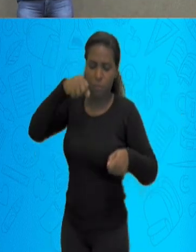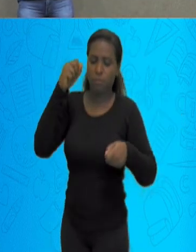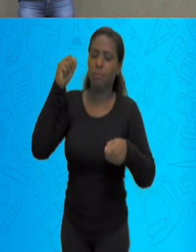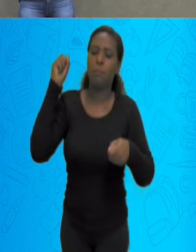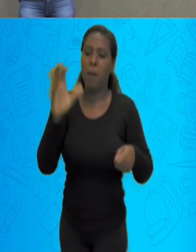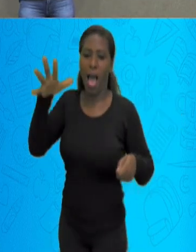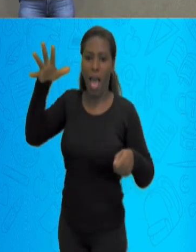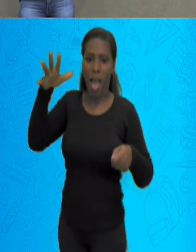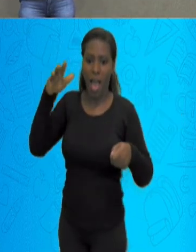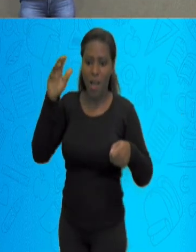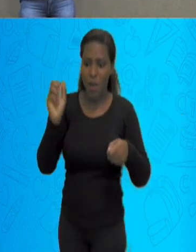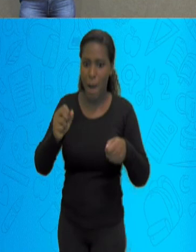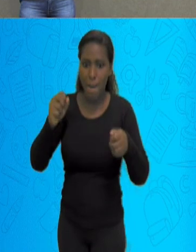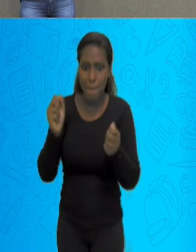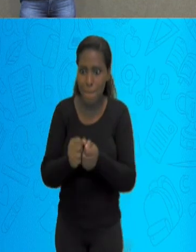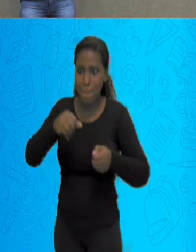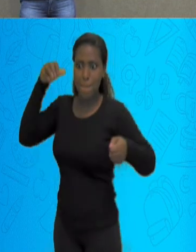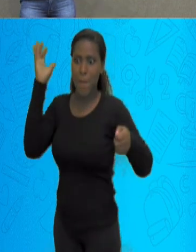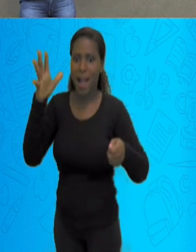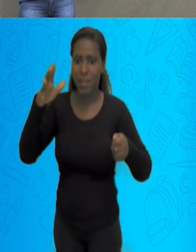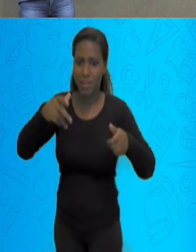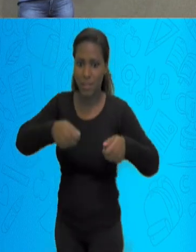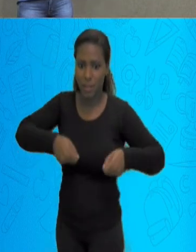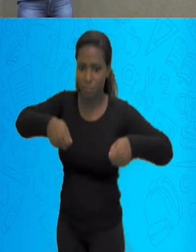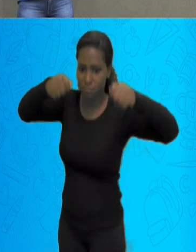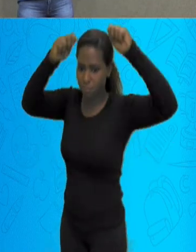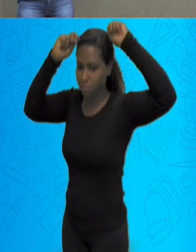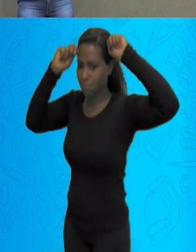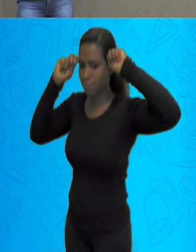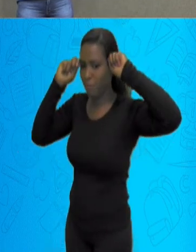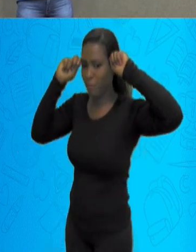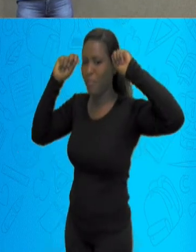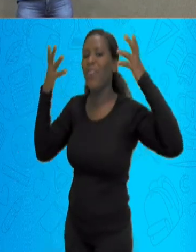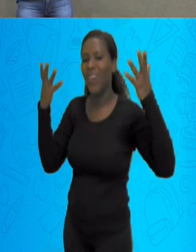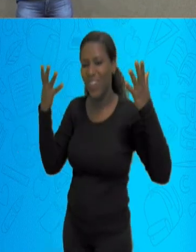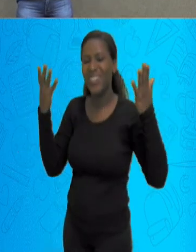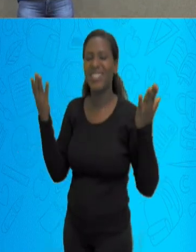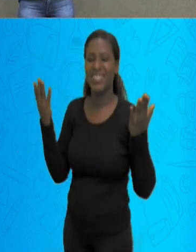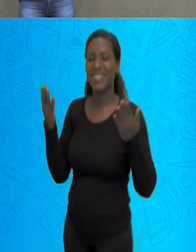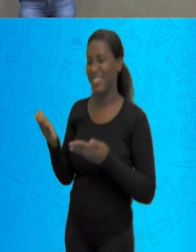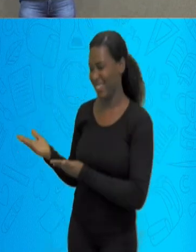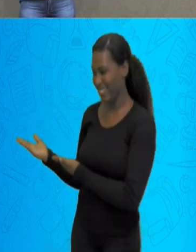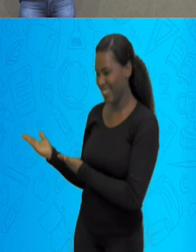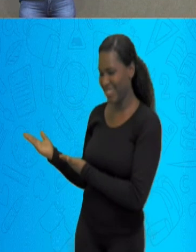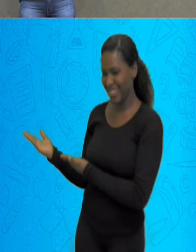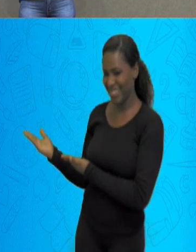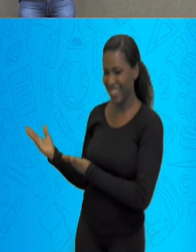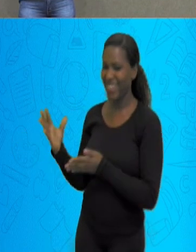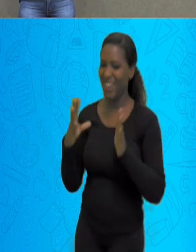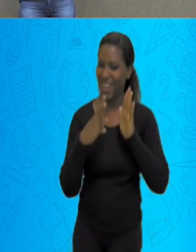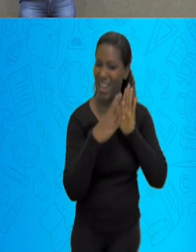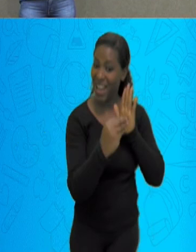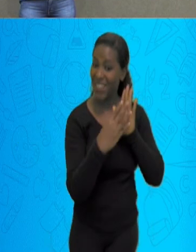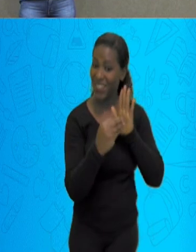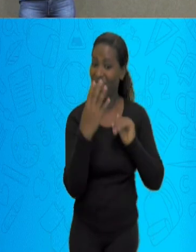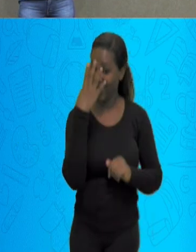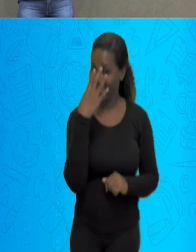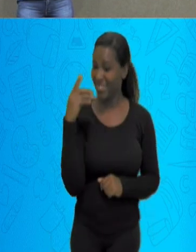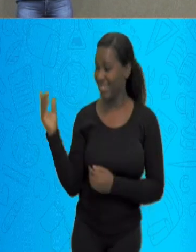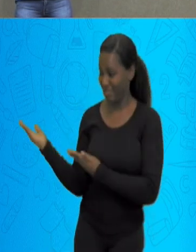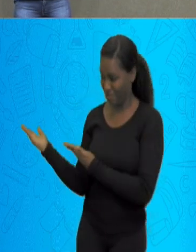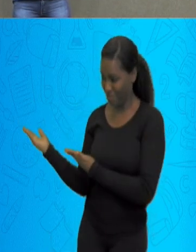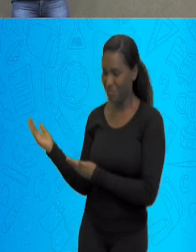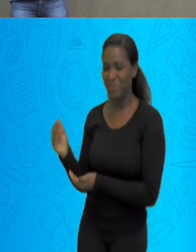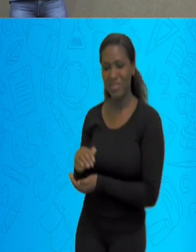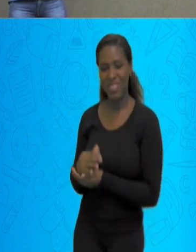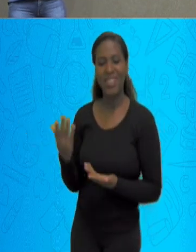lenda muito conhecida no folclore brasileiro. Quem aí já não ouviu falar ou já não ouviu alguma história sobre